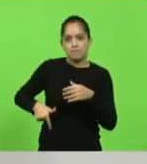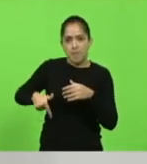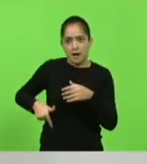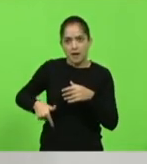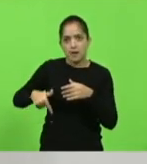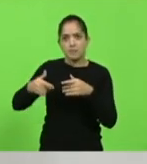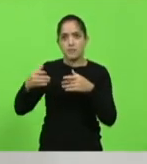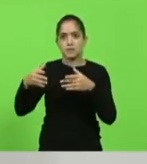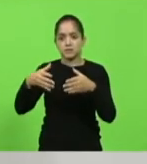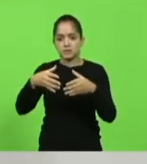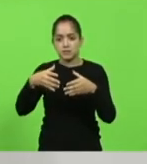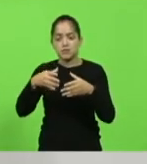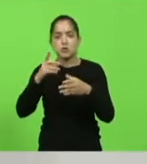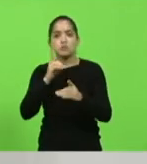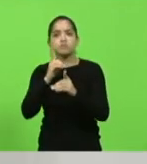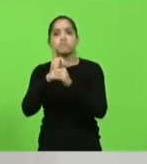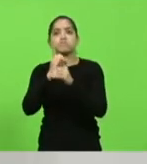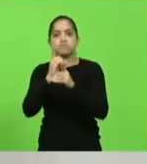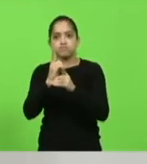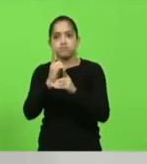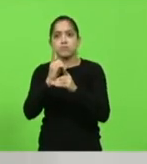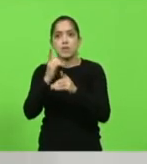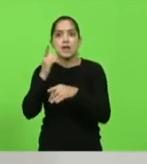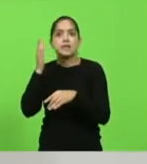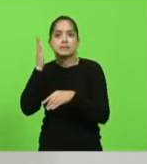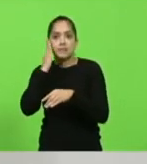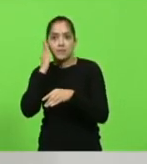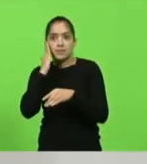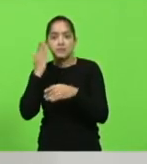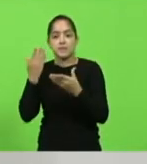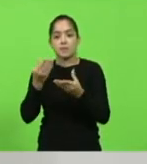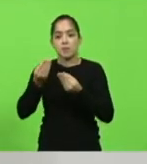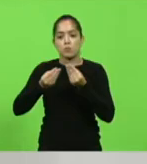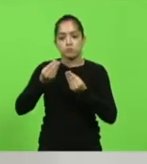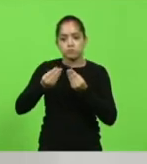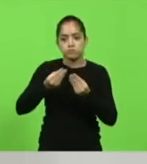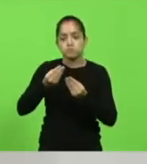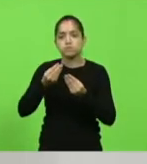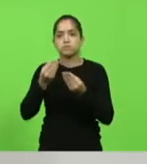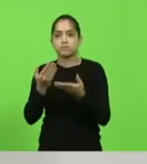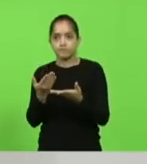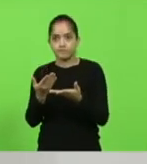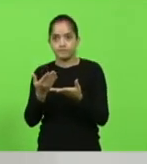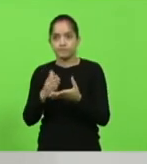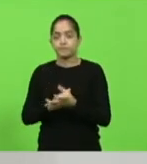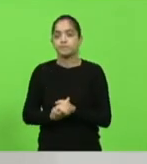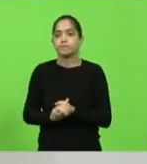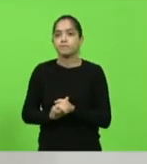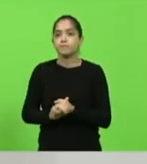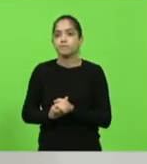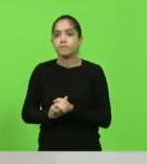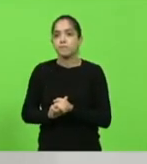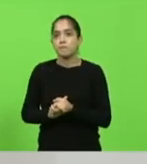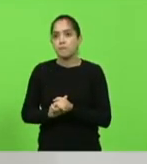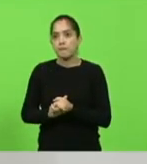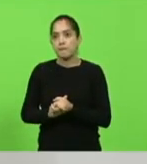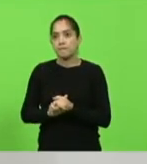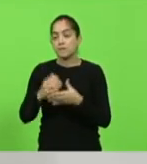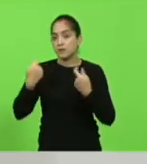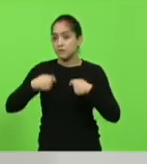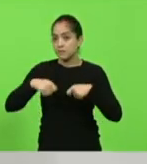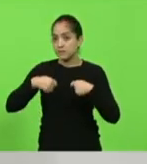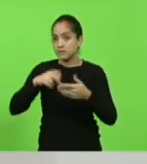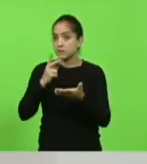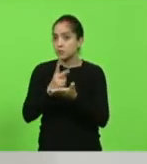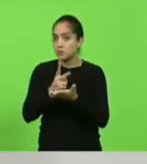logo a identificado consegue saber e consegue tirar de circulação então nós temos que